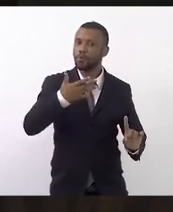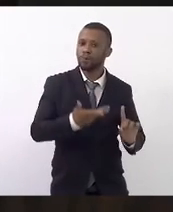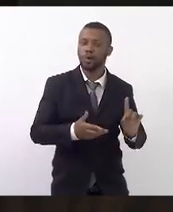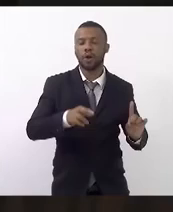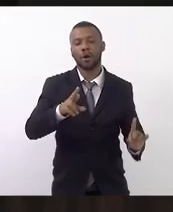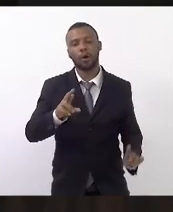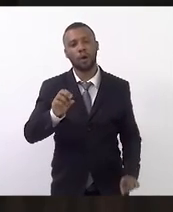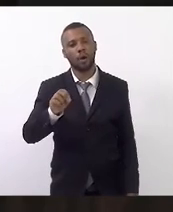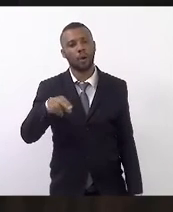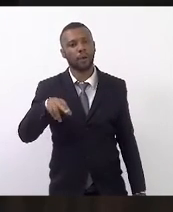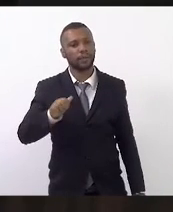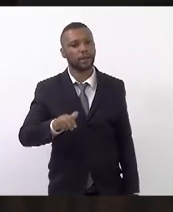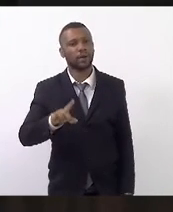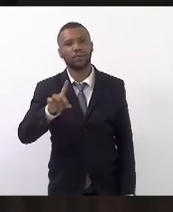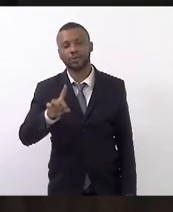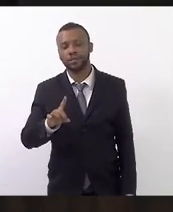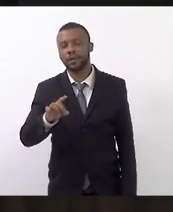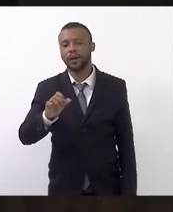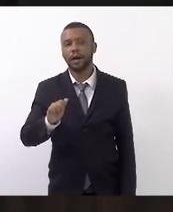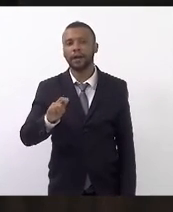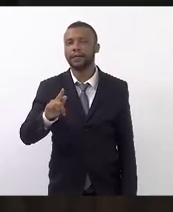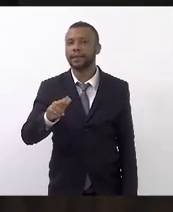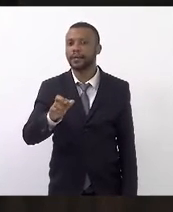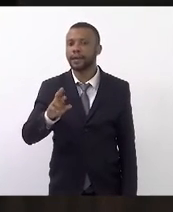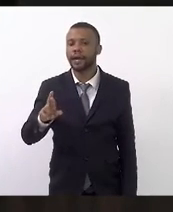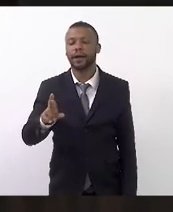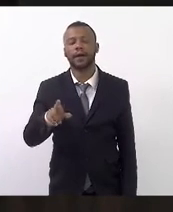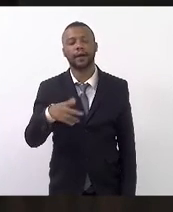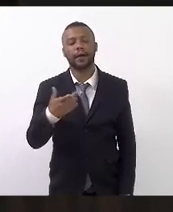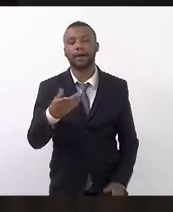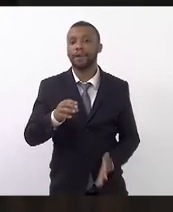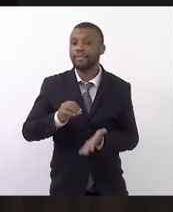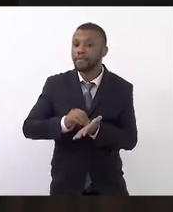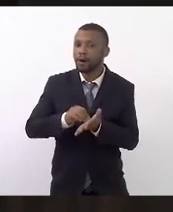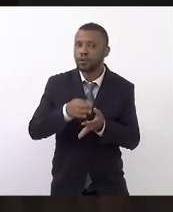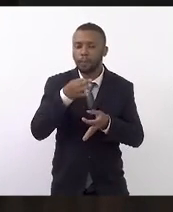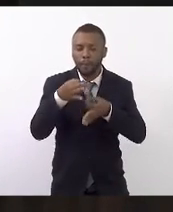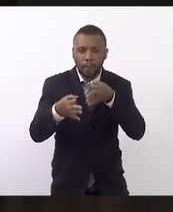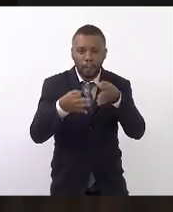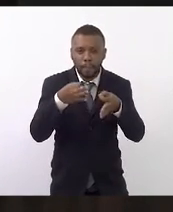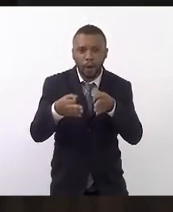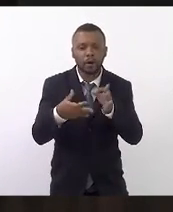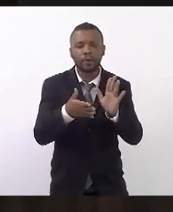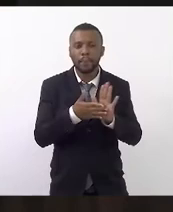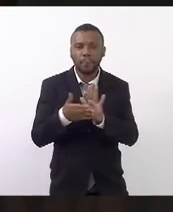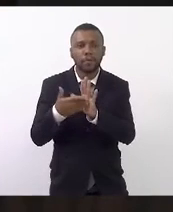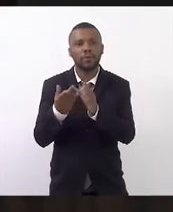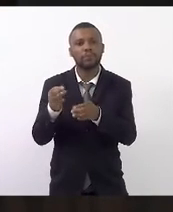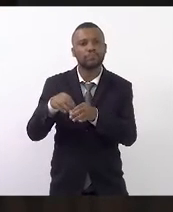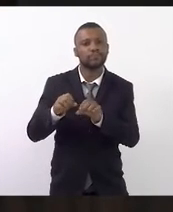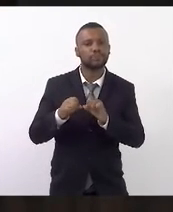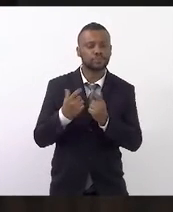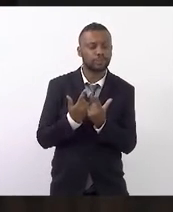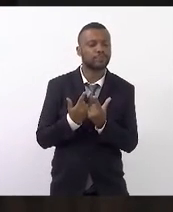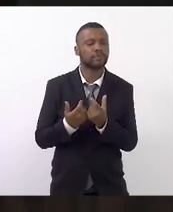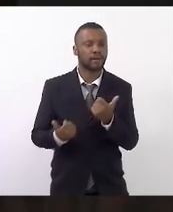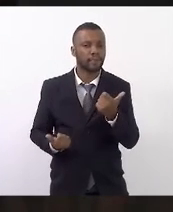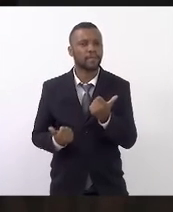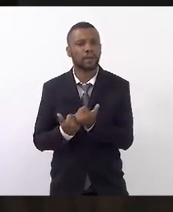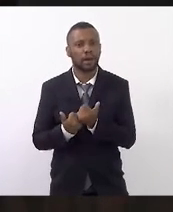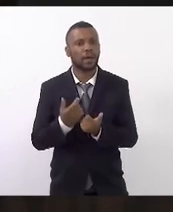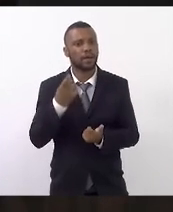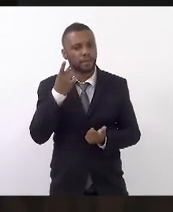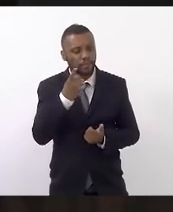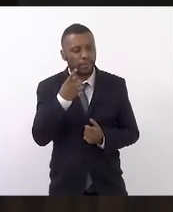Santiago. Parecer das comissões de normas internas e proposições externas é favorável. O deputado relator é o deputado Márcio